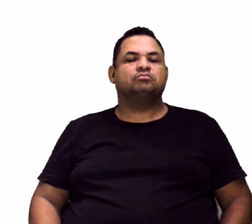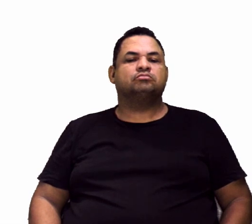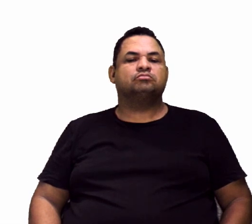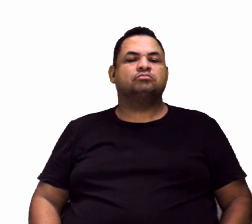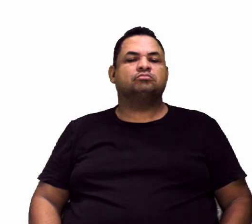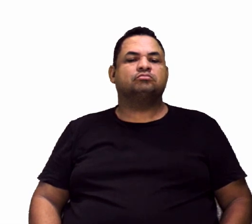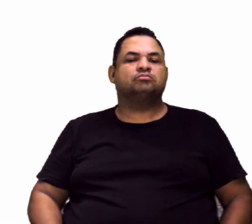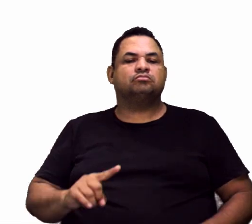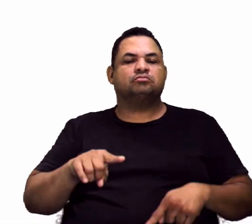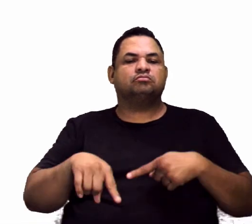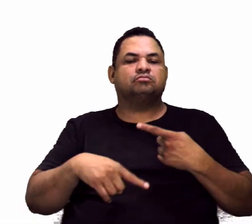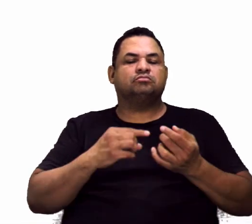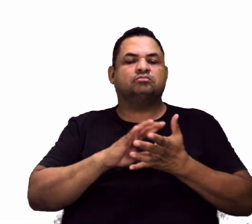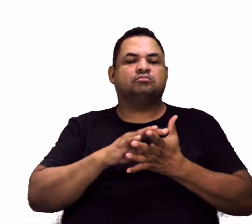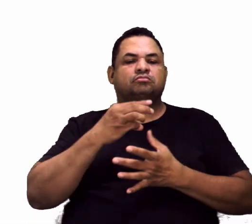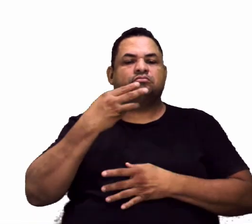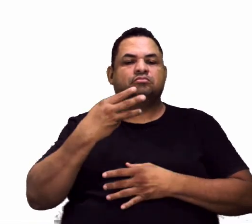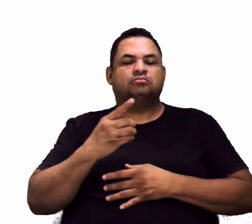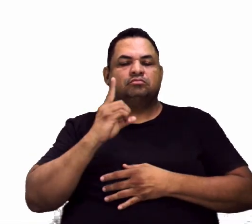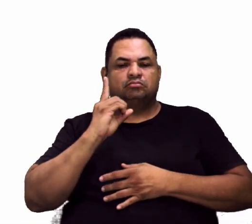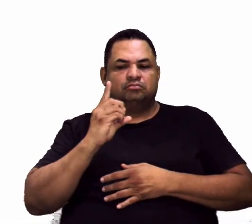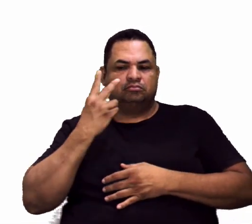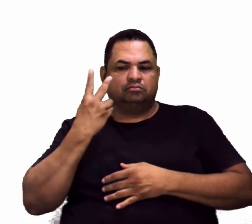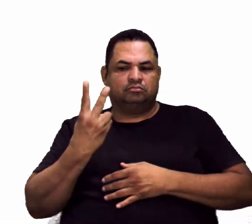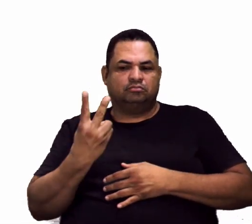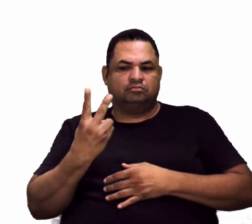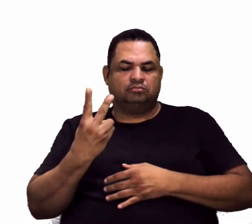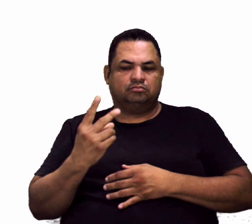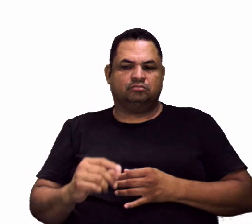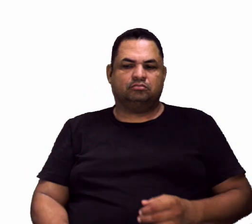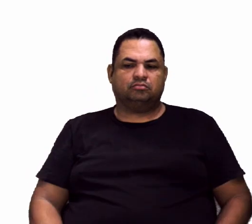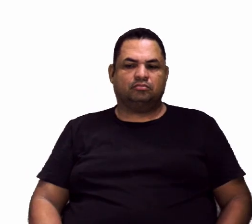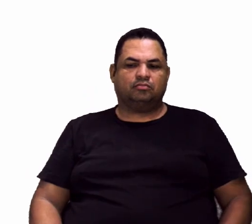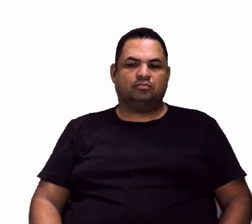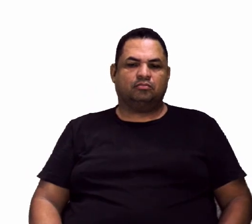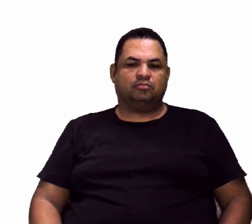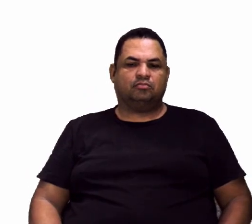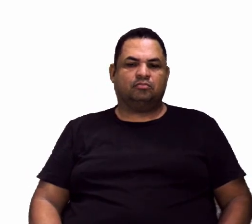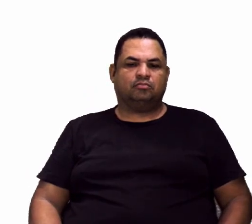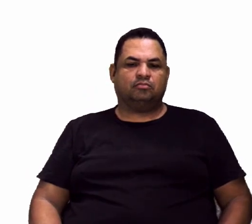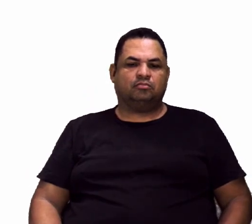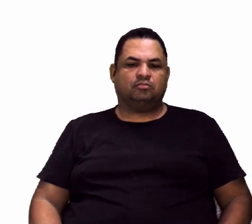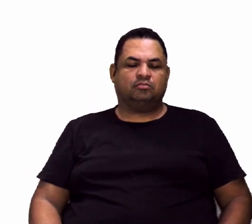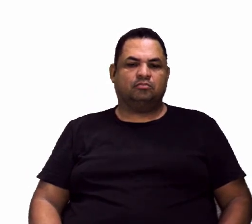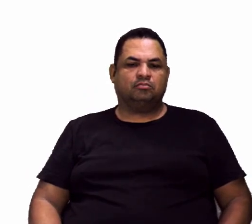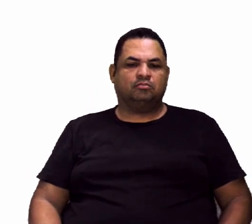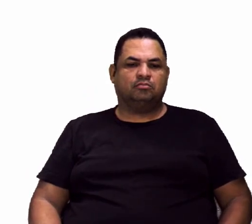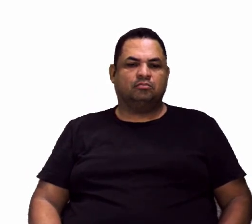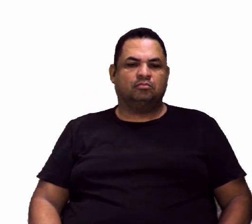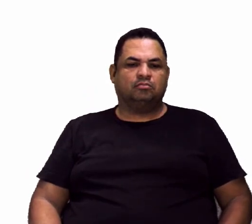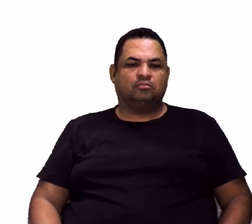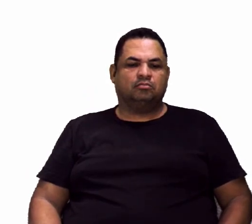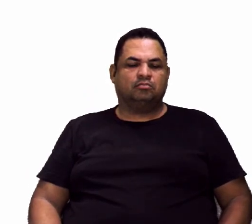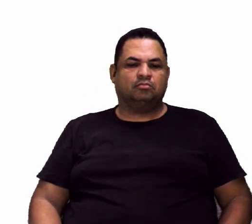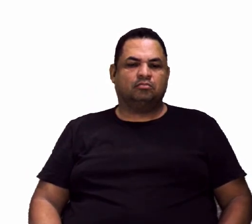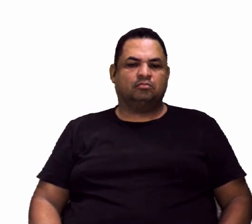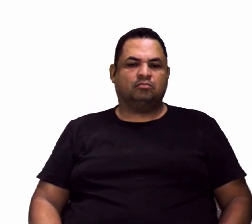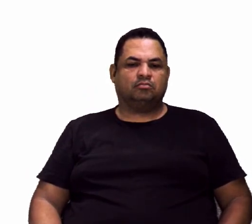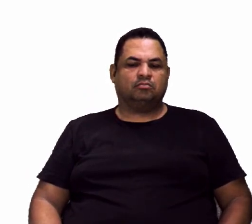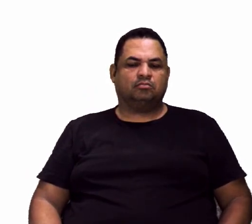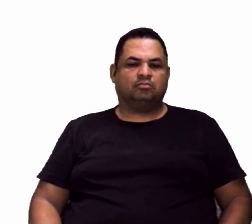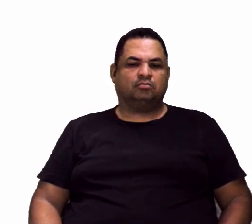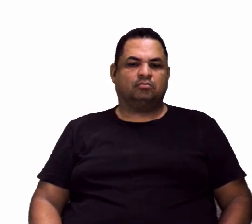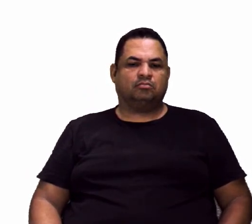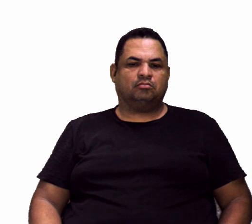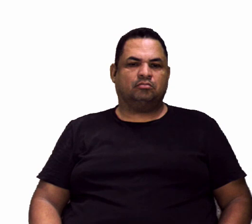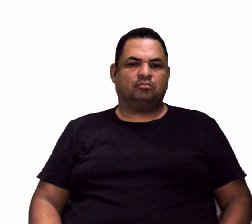o 3D2. Sendo assim, para o TI mais 3, ficamos com quem? Com exatamente,